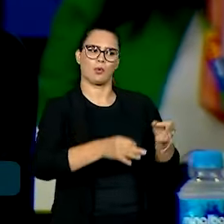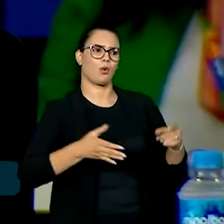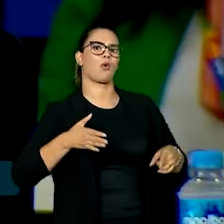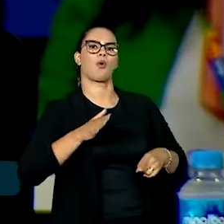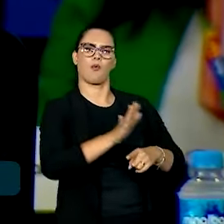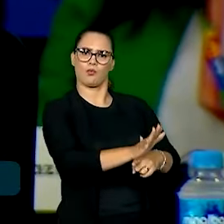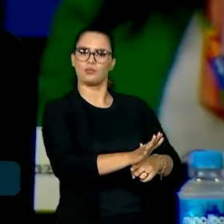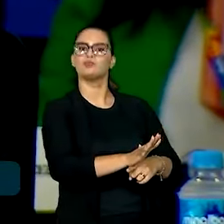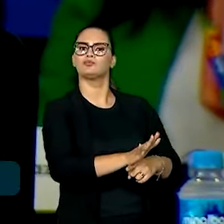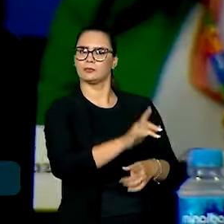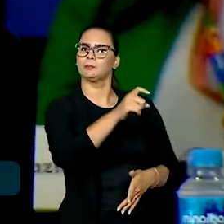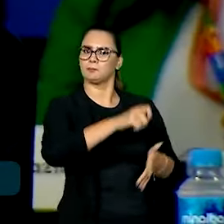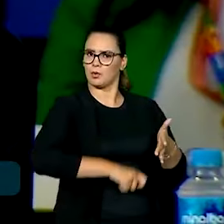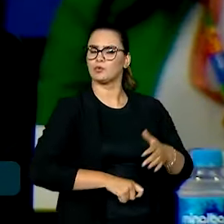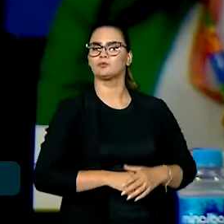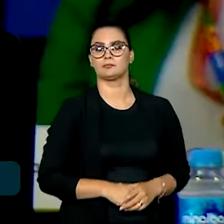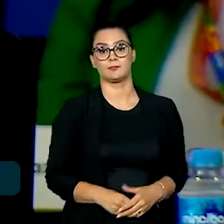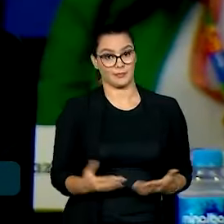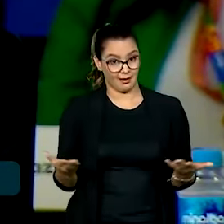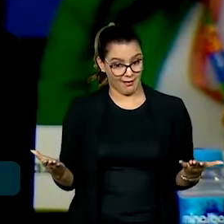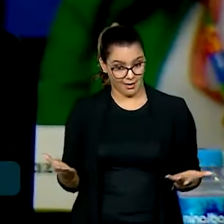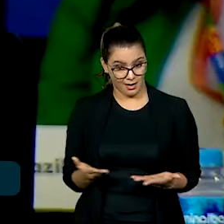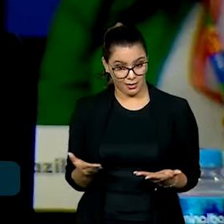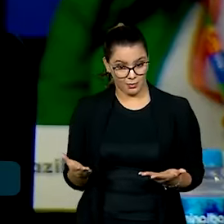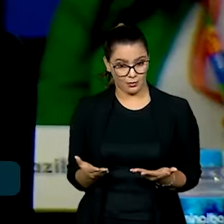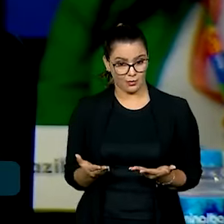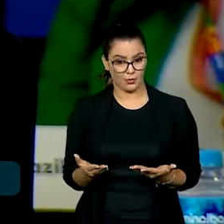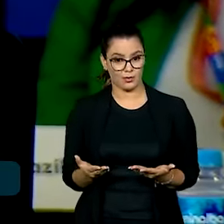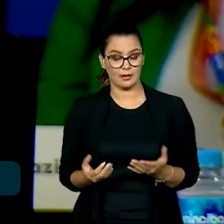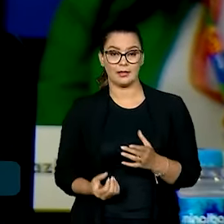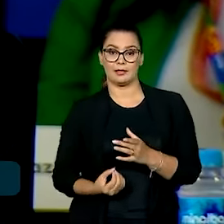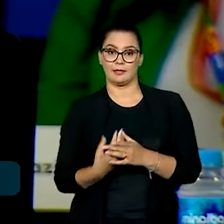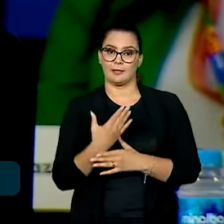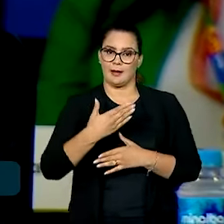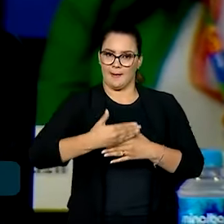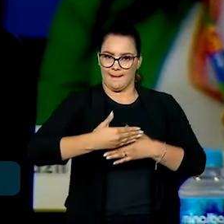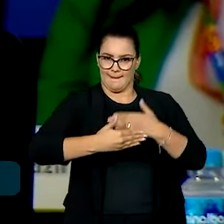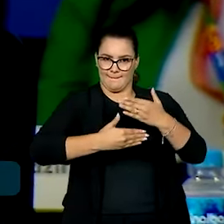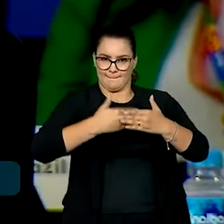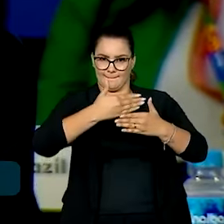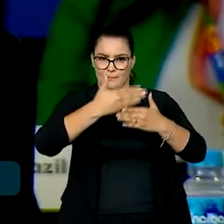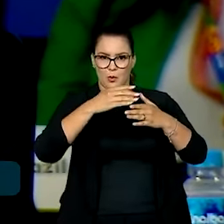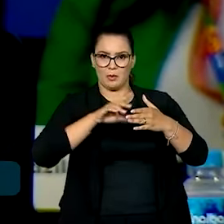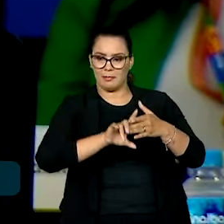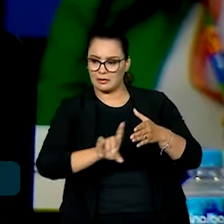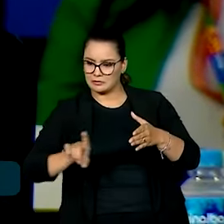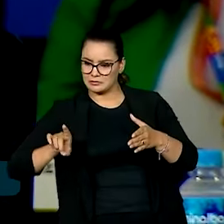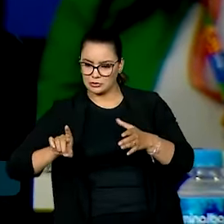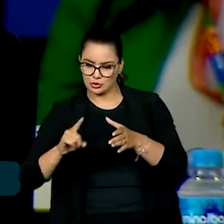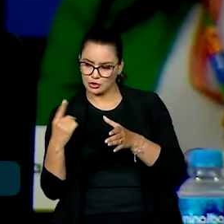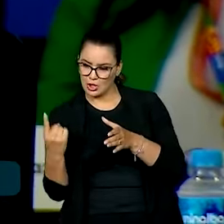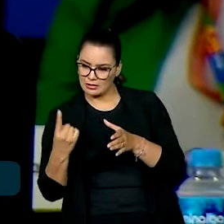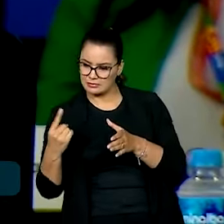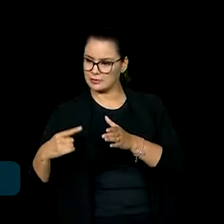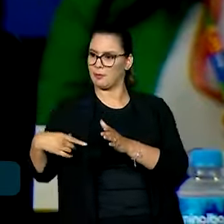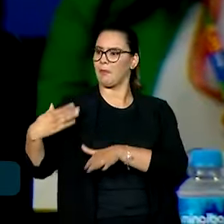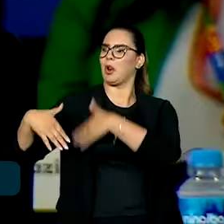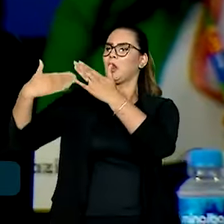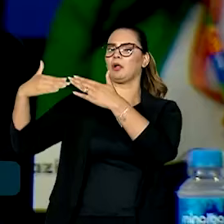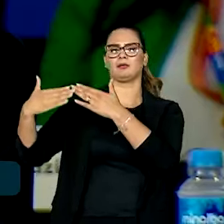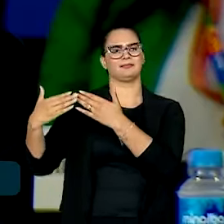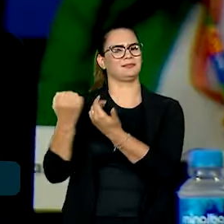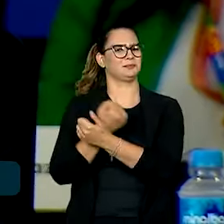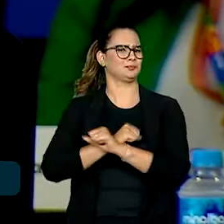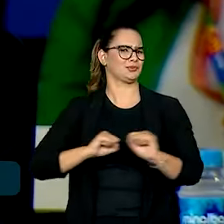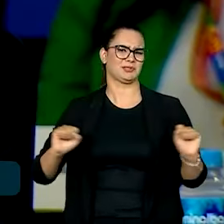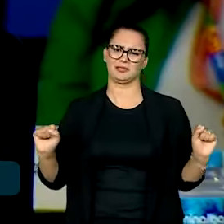contribuição em impostos. Agora, mais do que nunca, construir muros e criar ilhas isoladas de prosperidade é